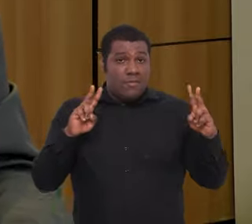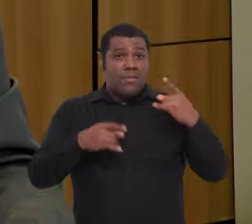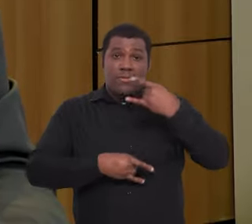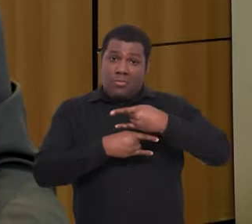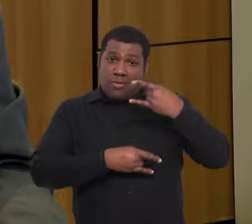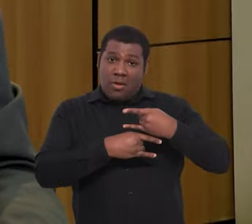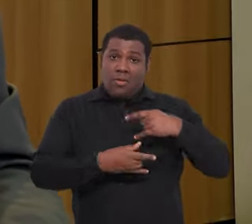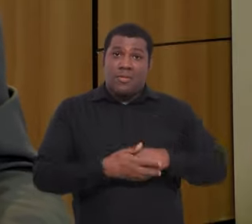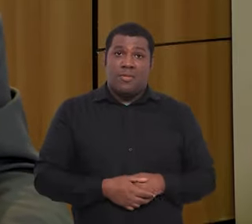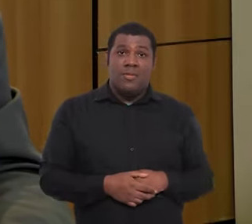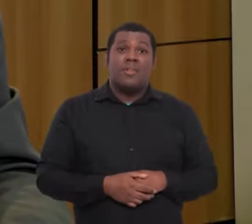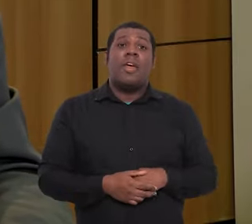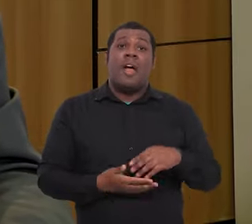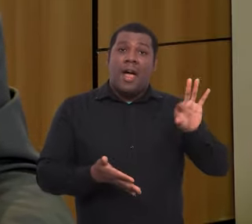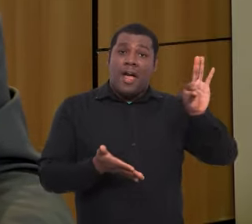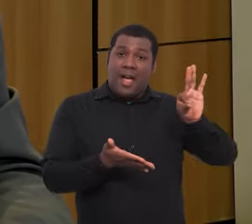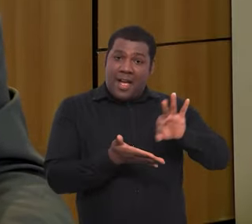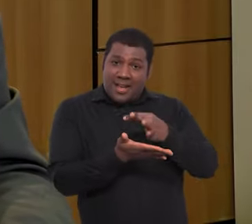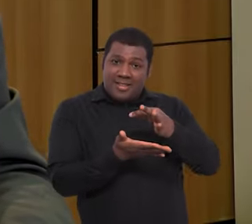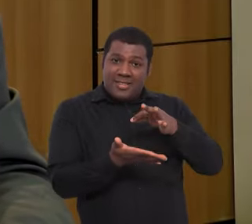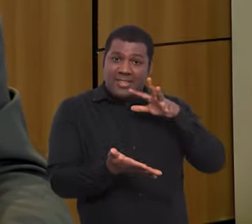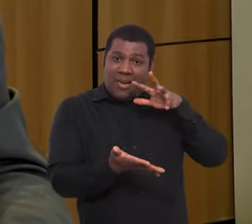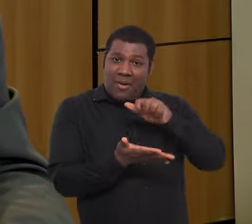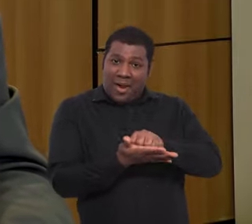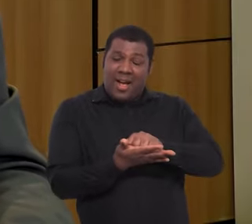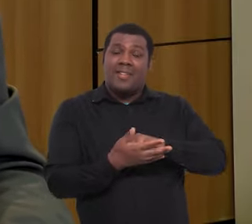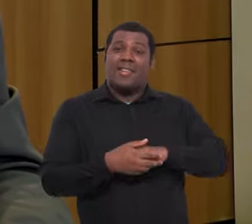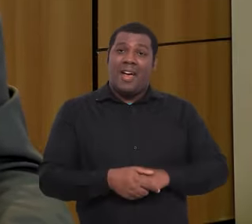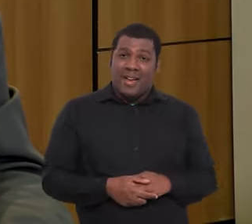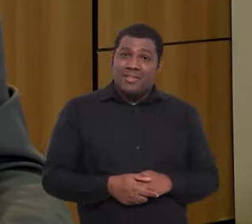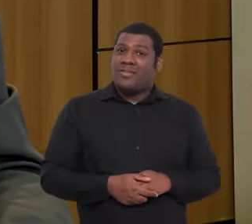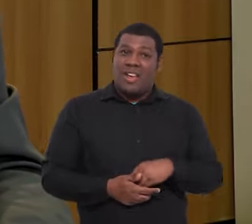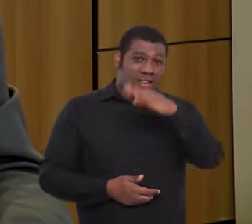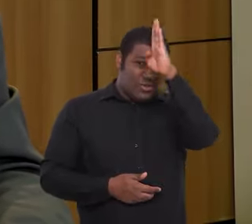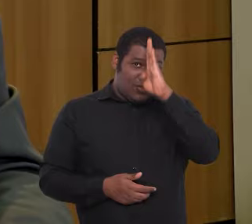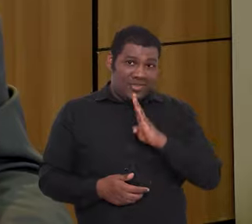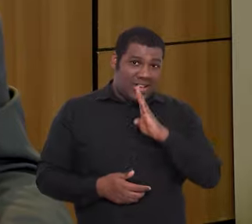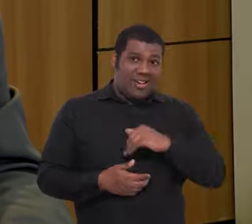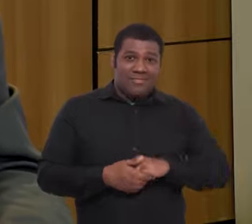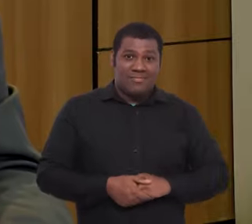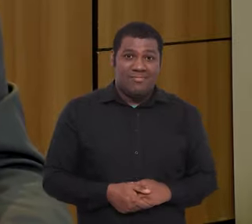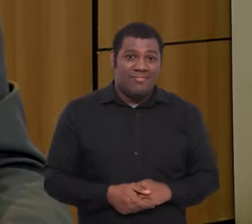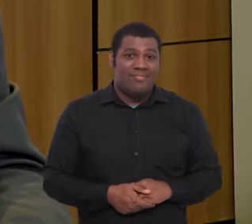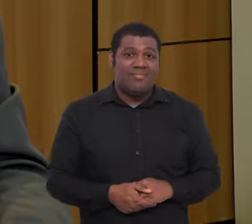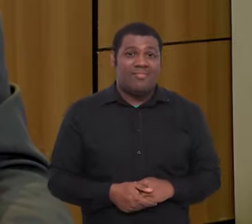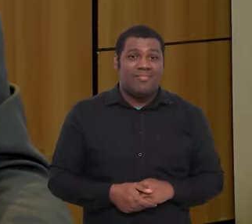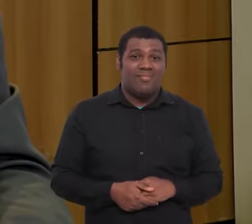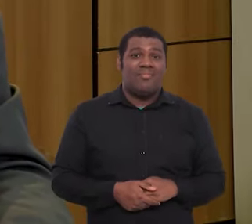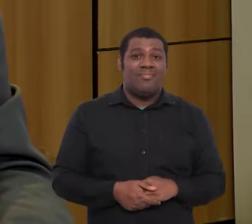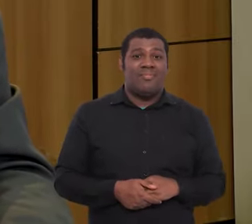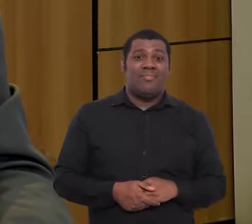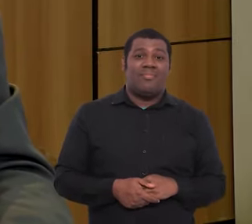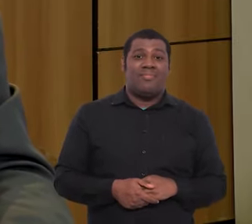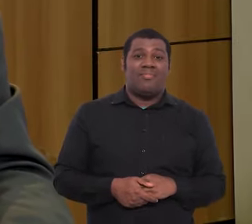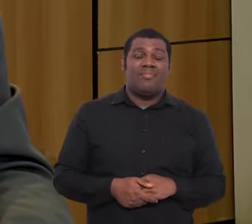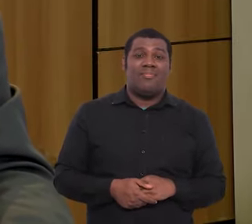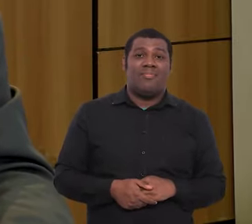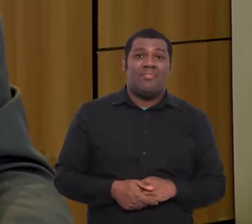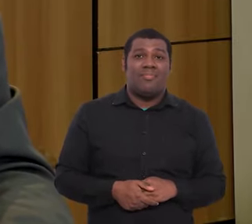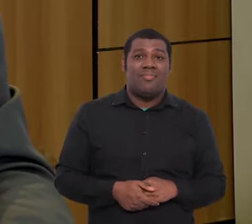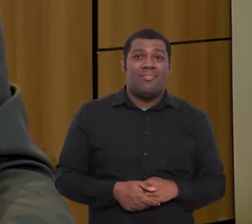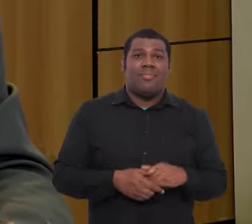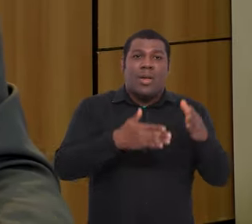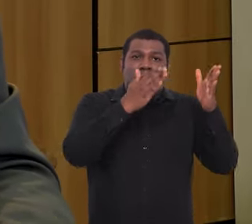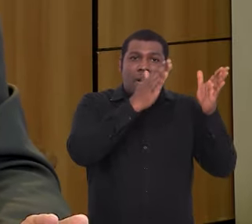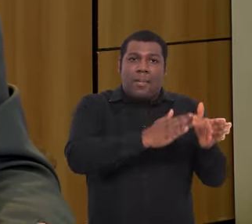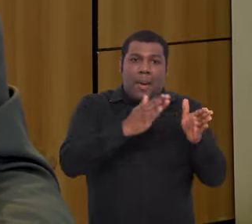inscreveu você ganha um pacote Office para poder participar enfim é uma são em